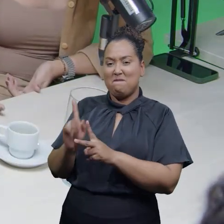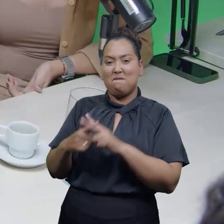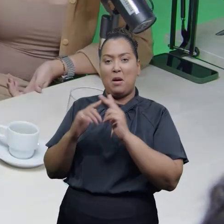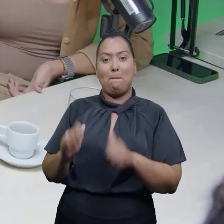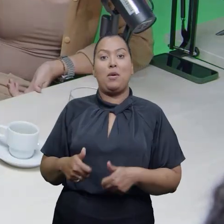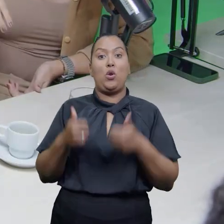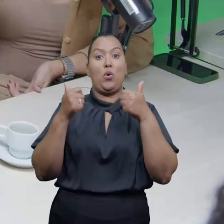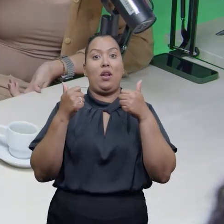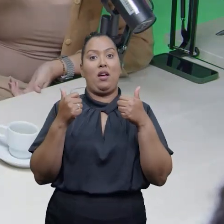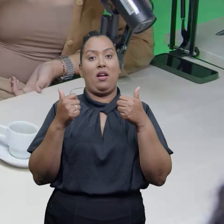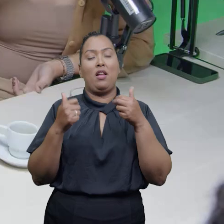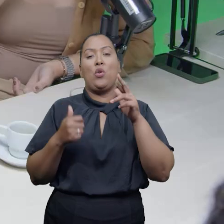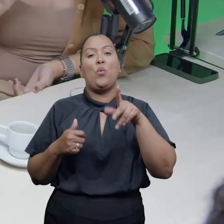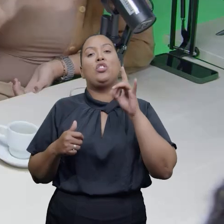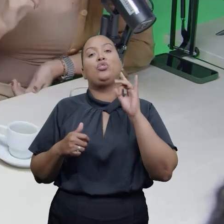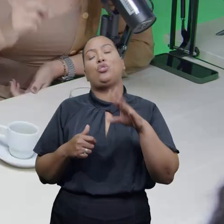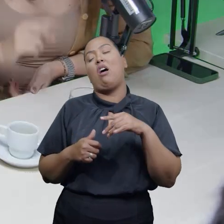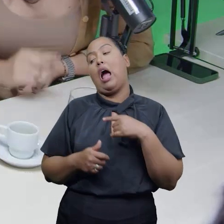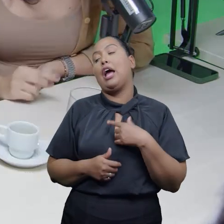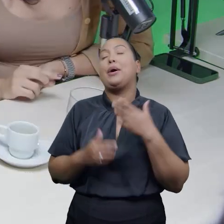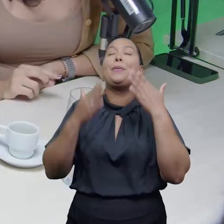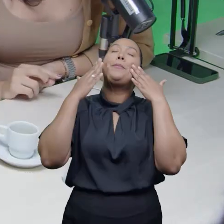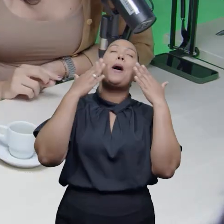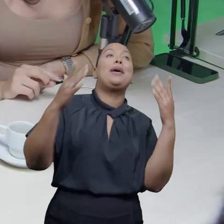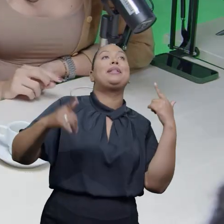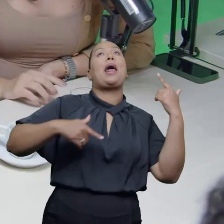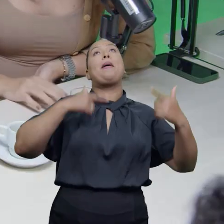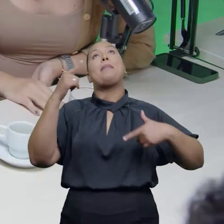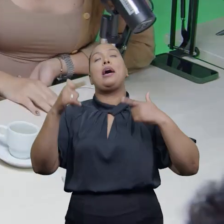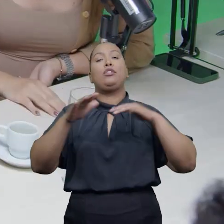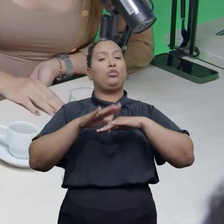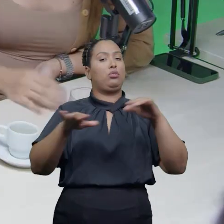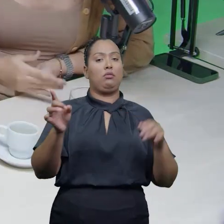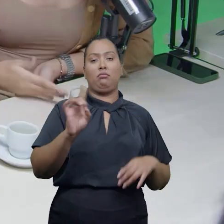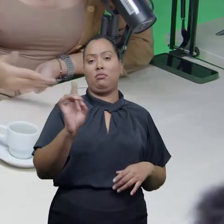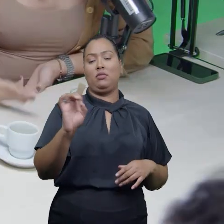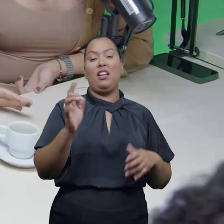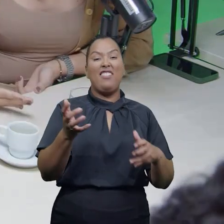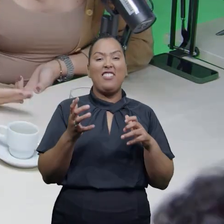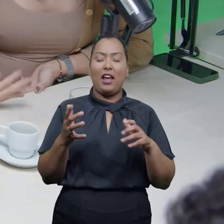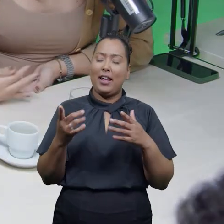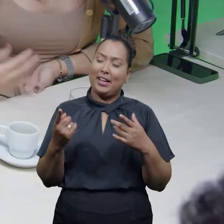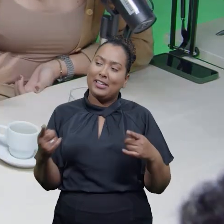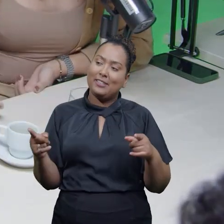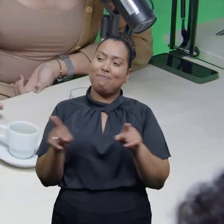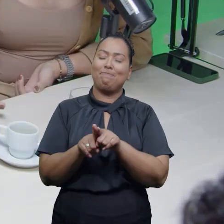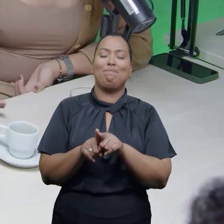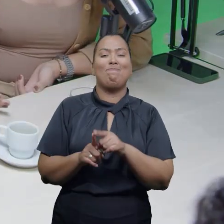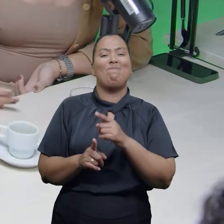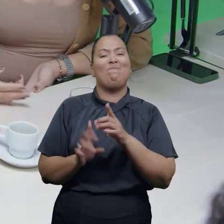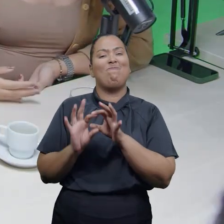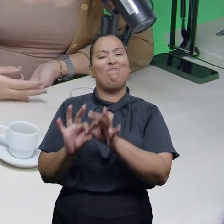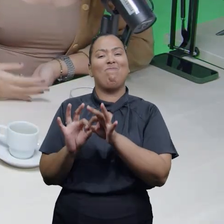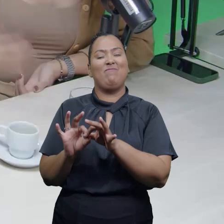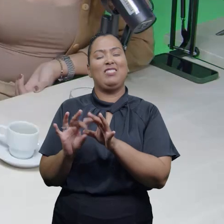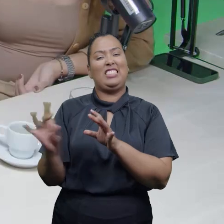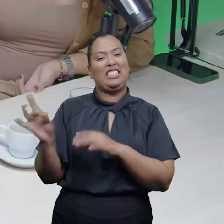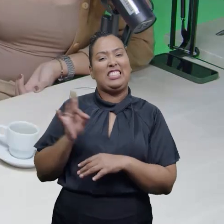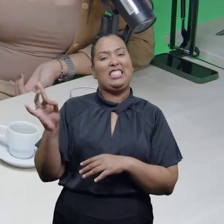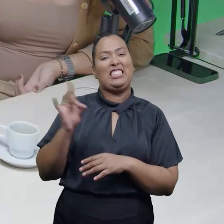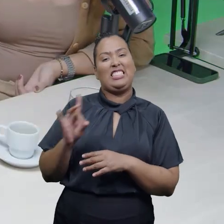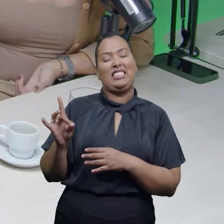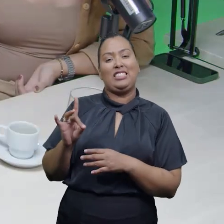para ficar também só, tipo assim, quem tá fazendo trabalho aqui. Para também construir essa parceria